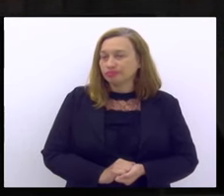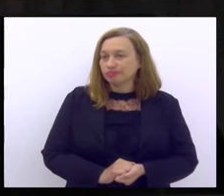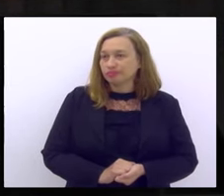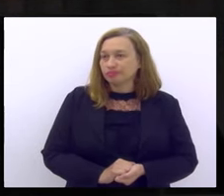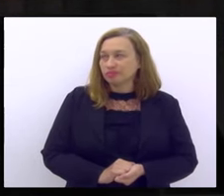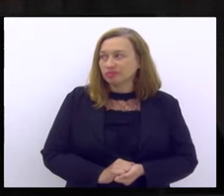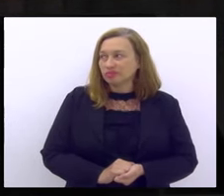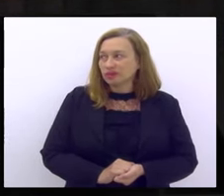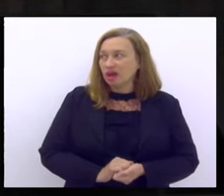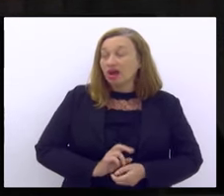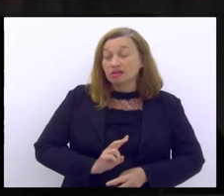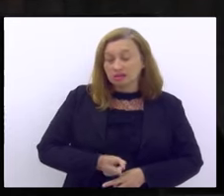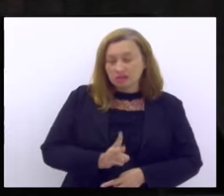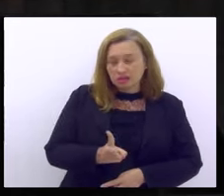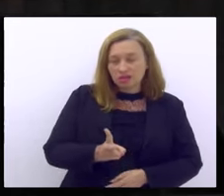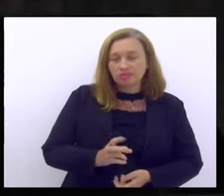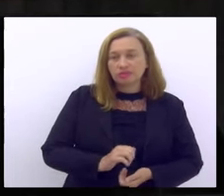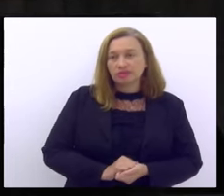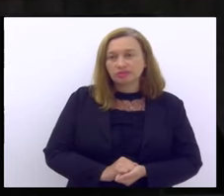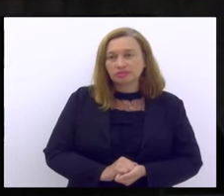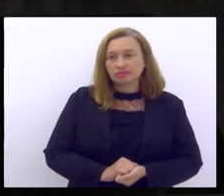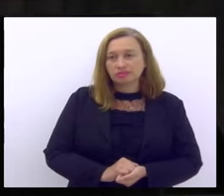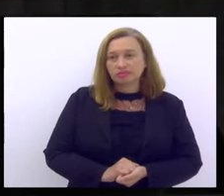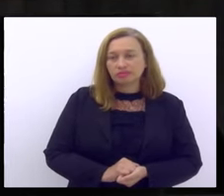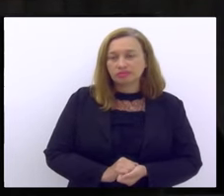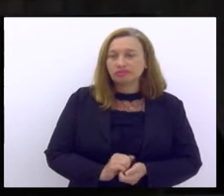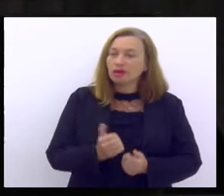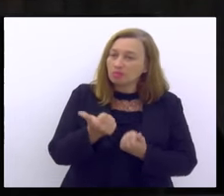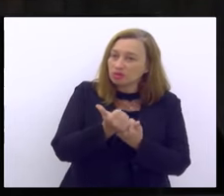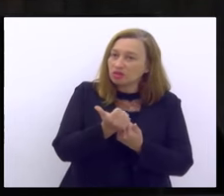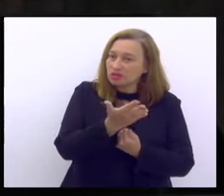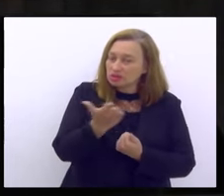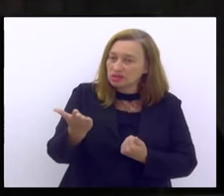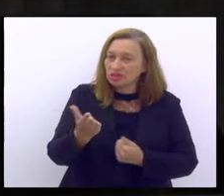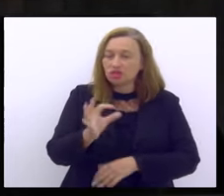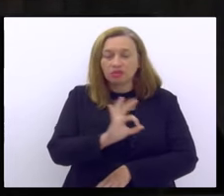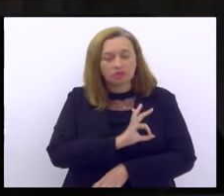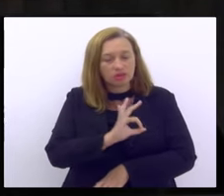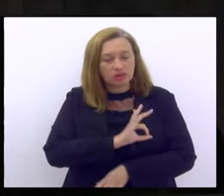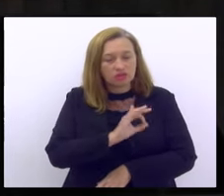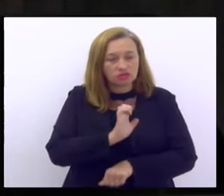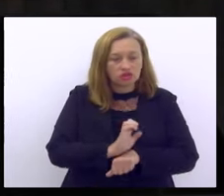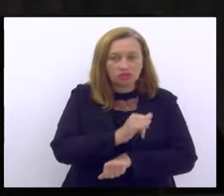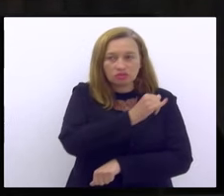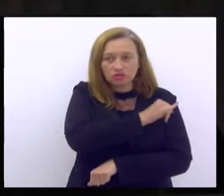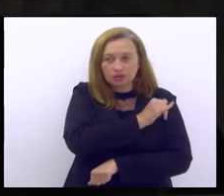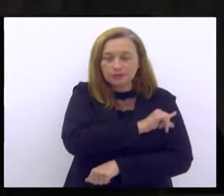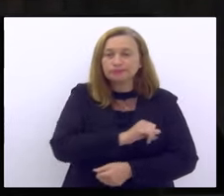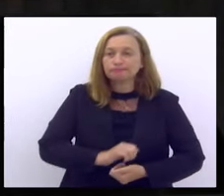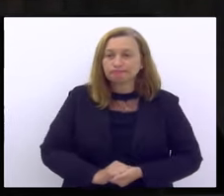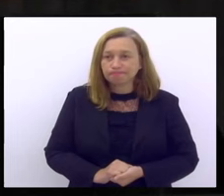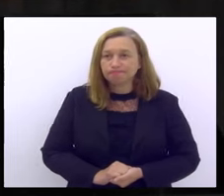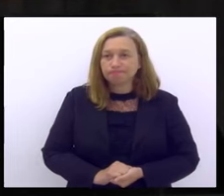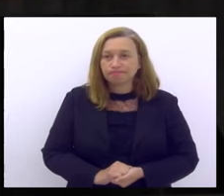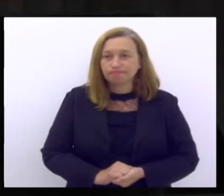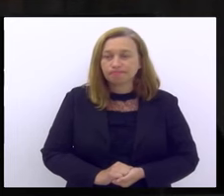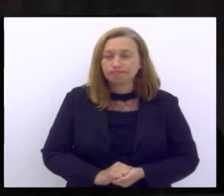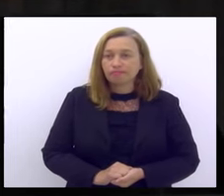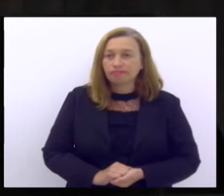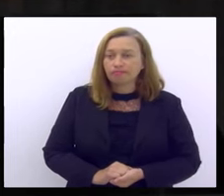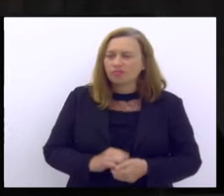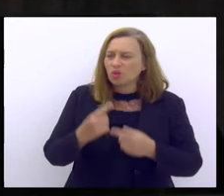sempre fui, assim como vocês, defensores da Polícia Militar do Estado do Rio de Janeiro. Não vai ser uma crítica ou